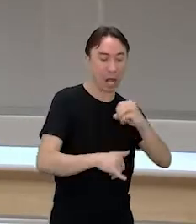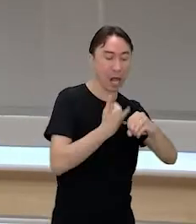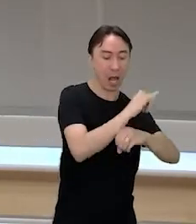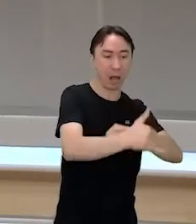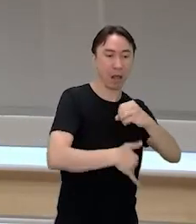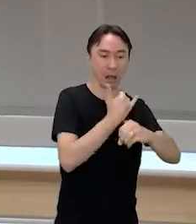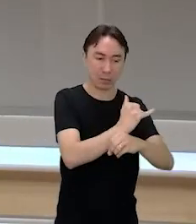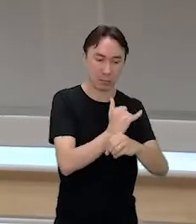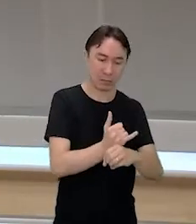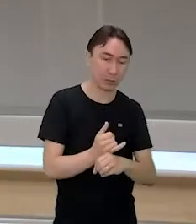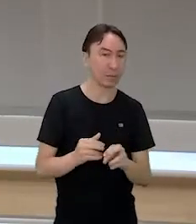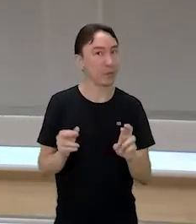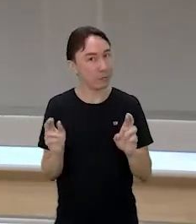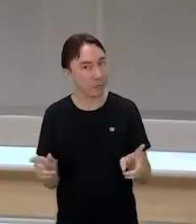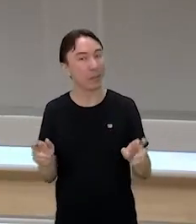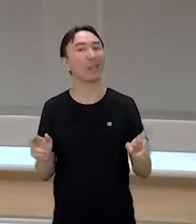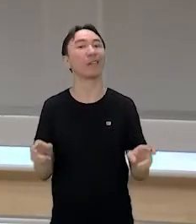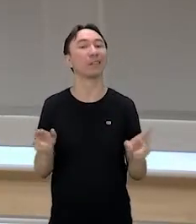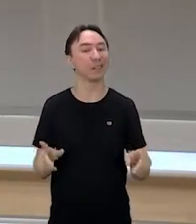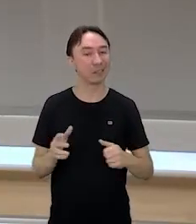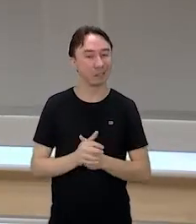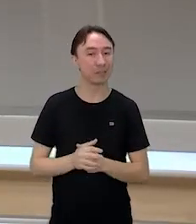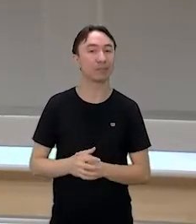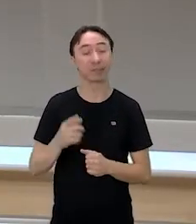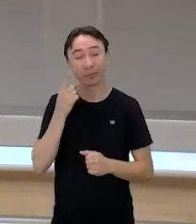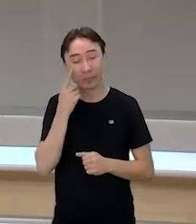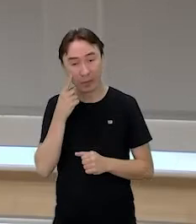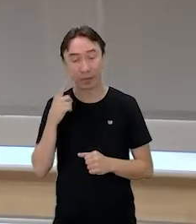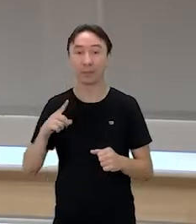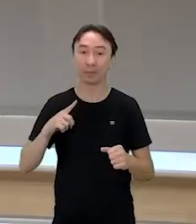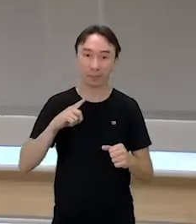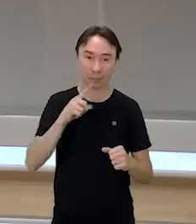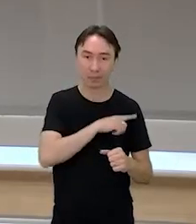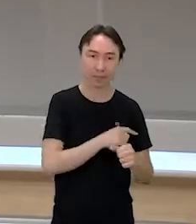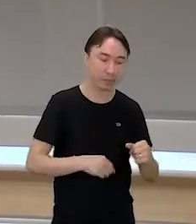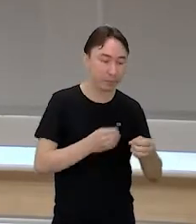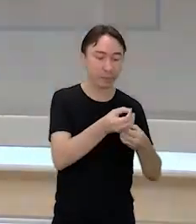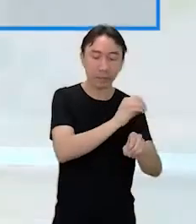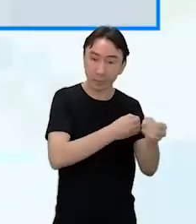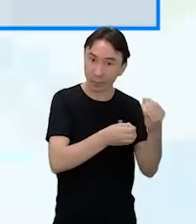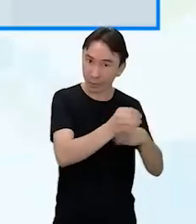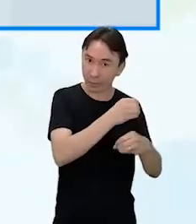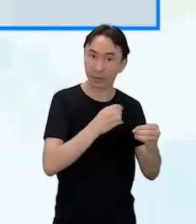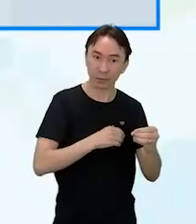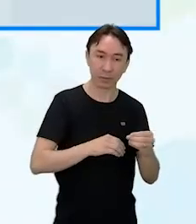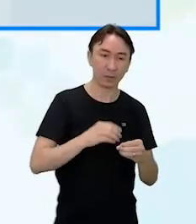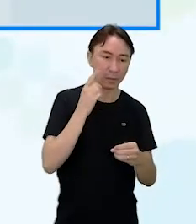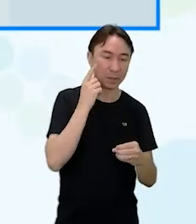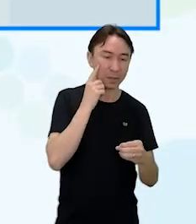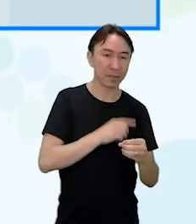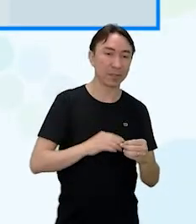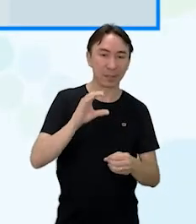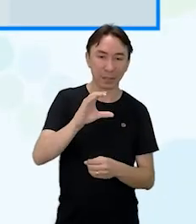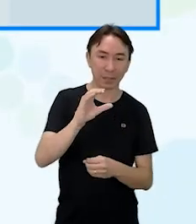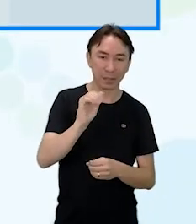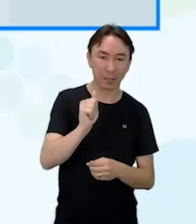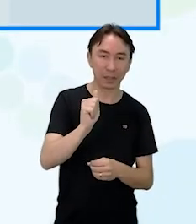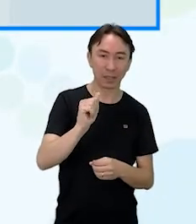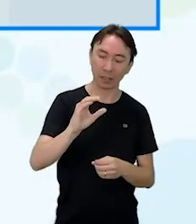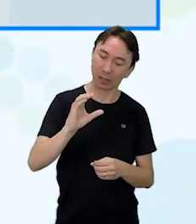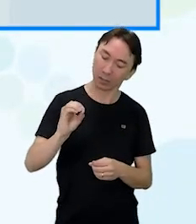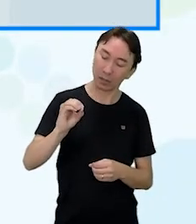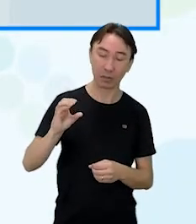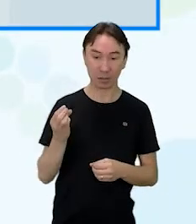diferenciando isso aí. Pode perceber aí que na partícula do calcário você tem 3 elementos químicos, no caso